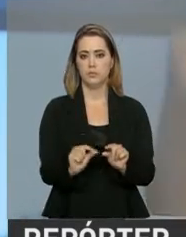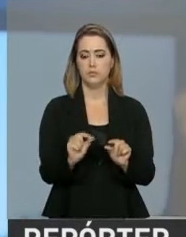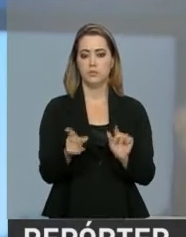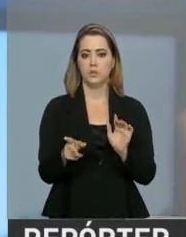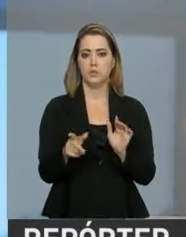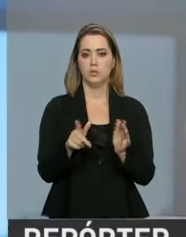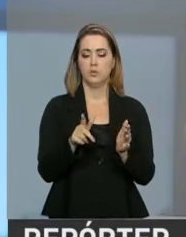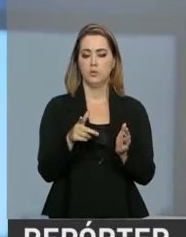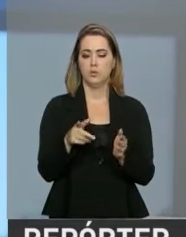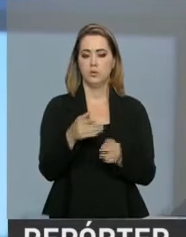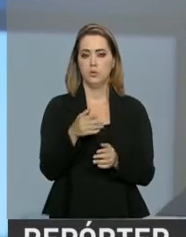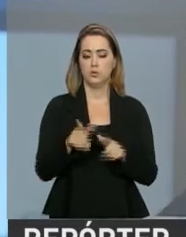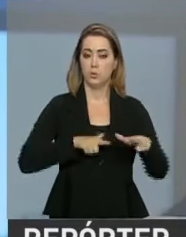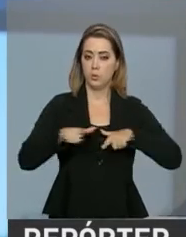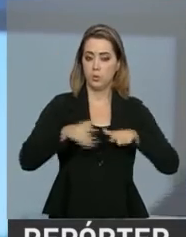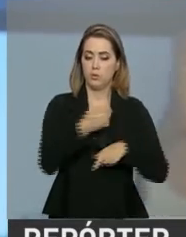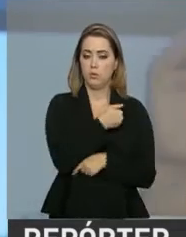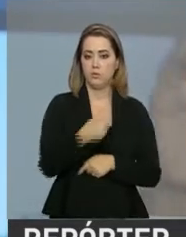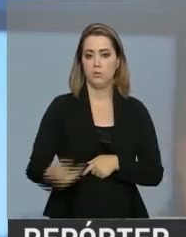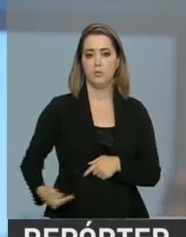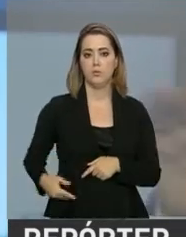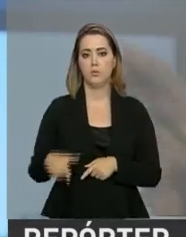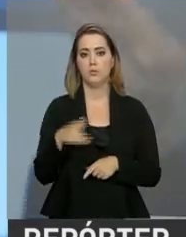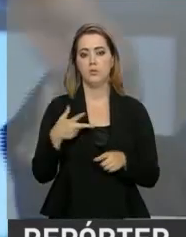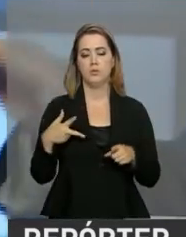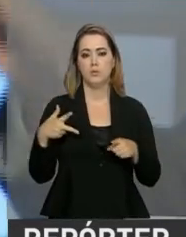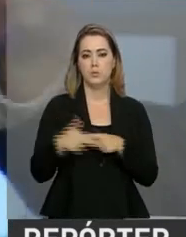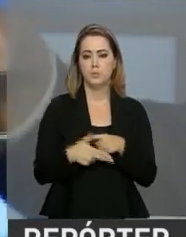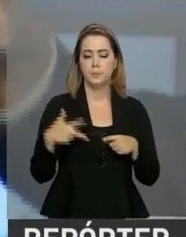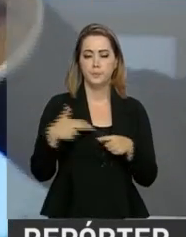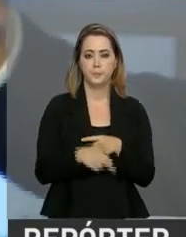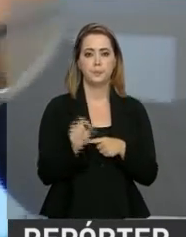Estado. Corte de despesa é outra,